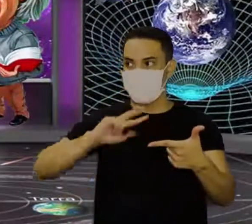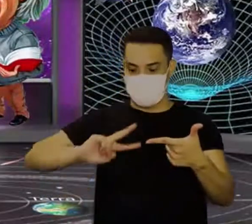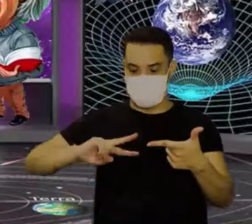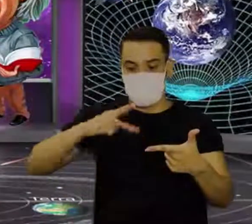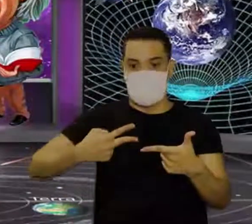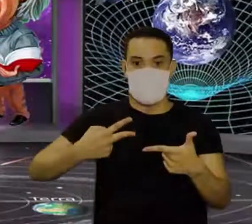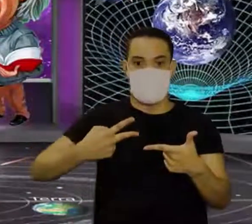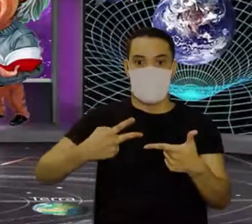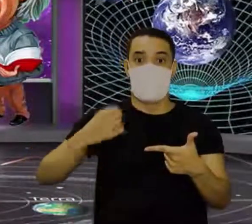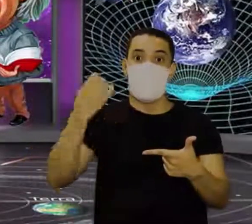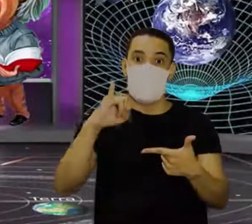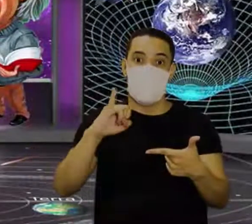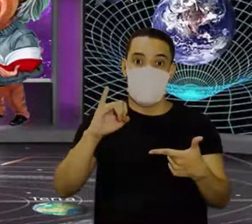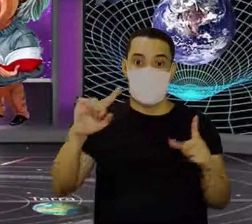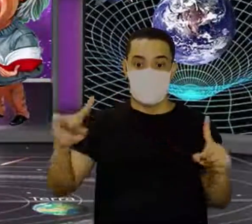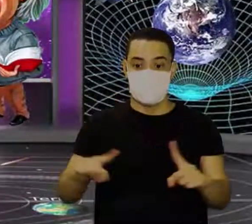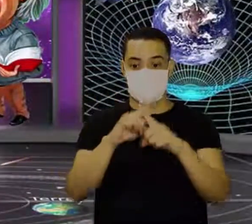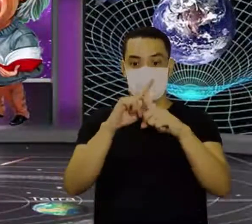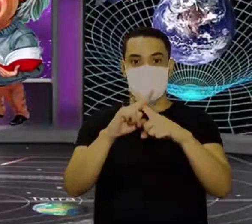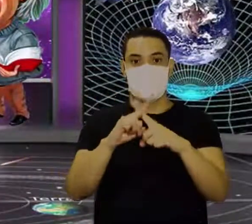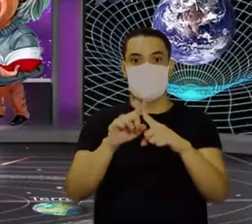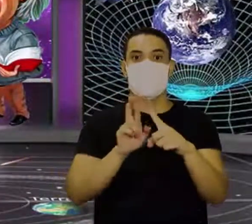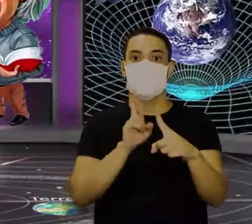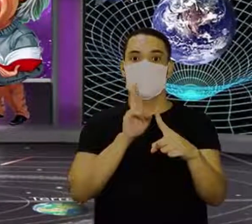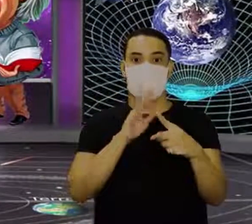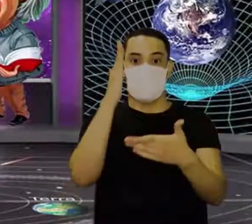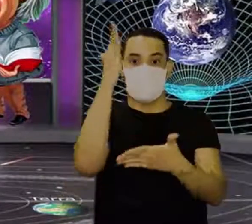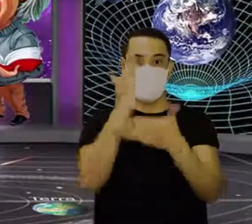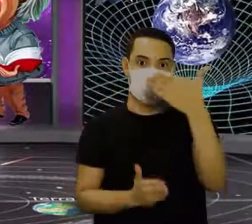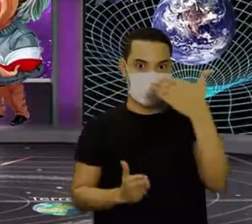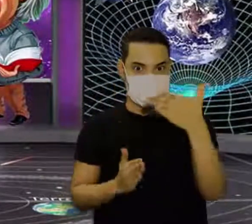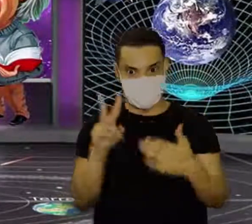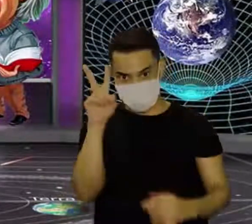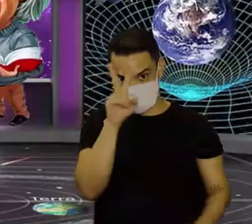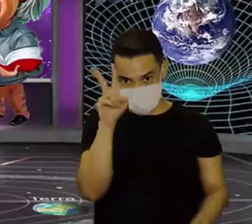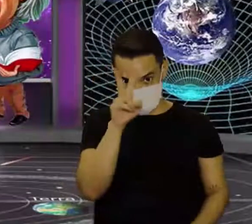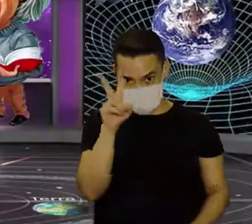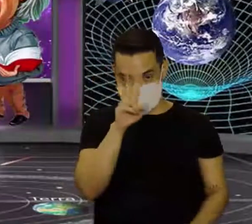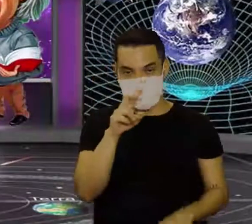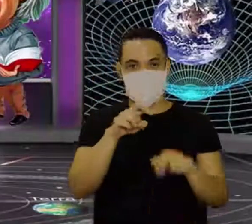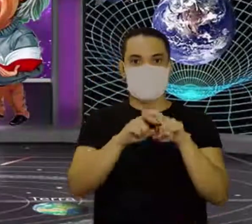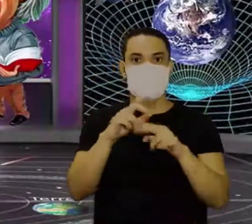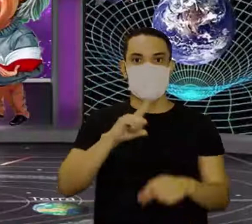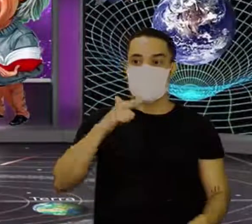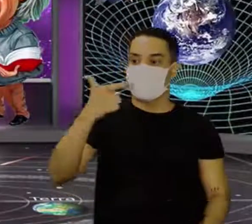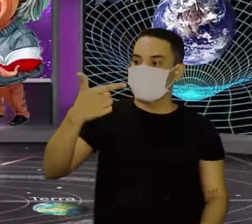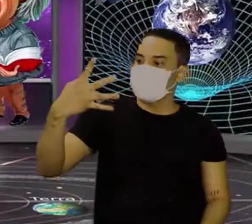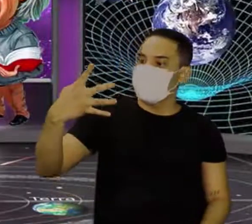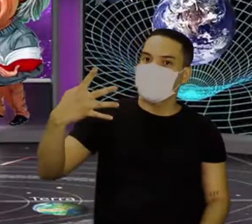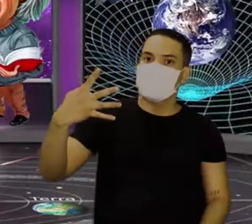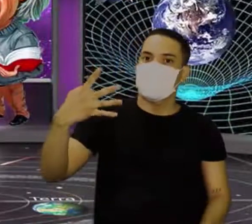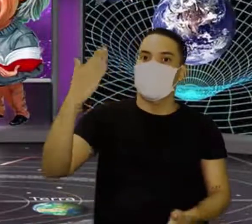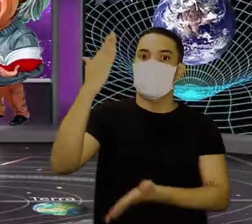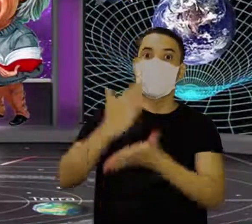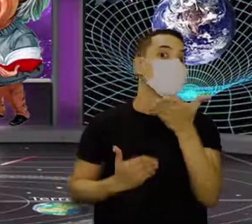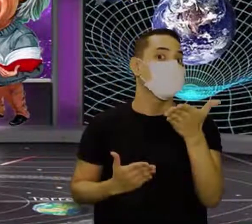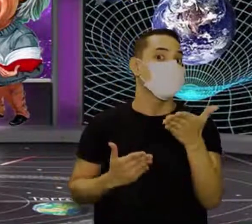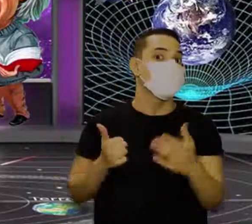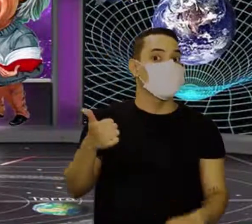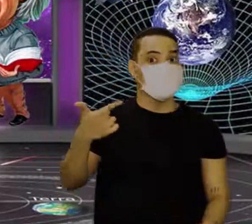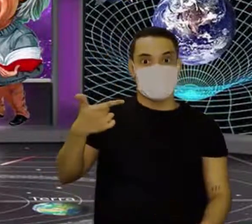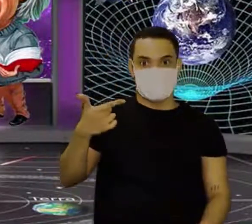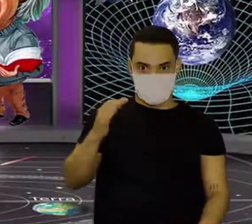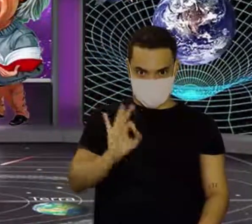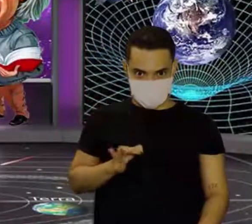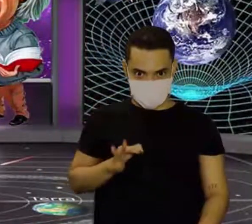dobro. Toda vez que eu multiplico por meio, o resultado é a metade. Então, se eu tenho 24, já sei o resultado direto,